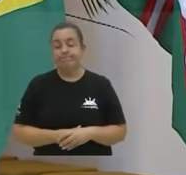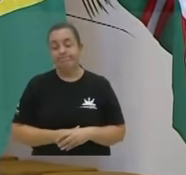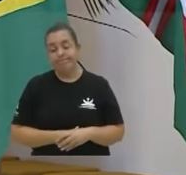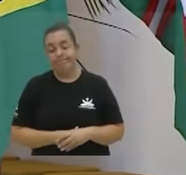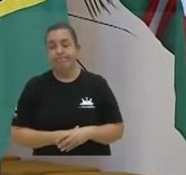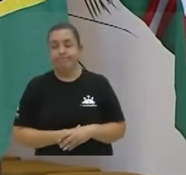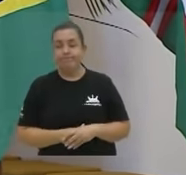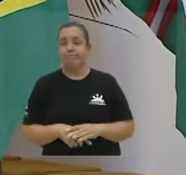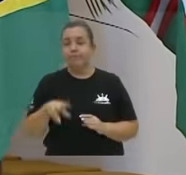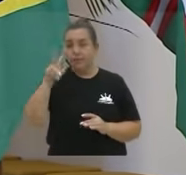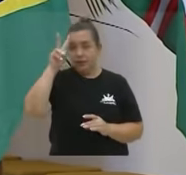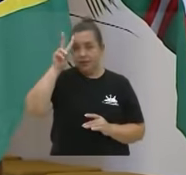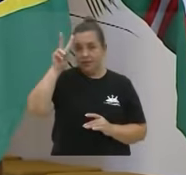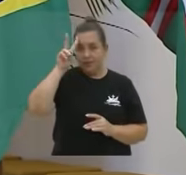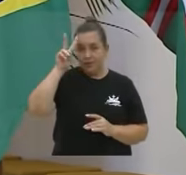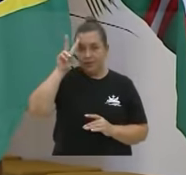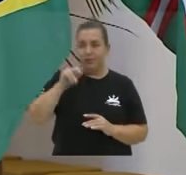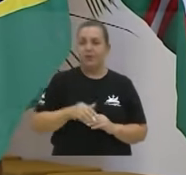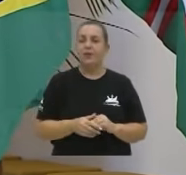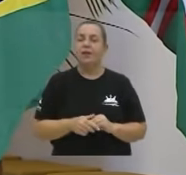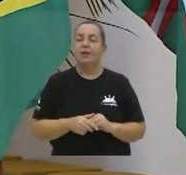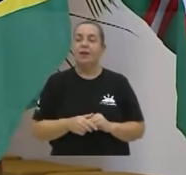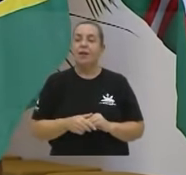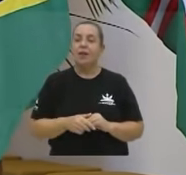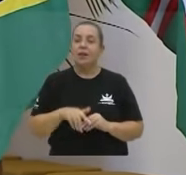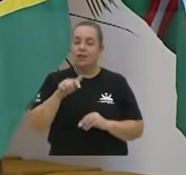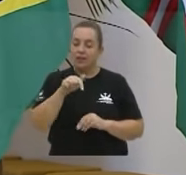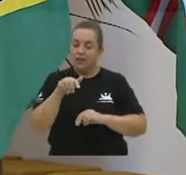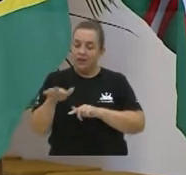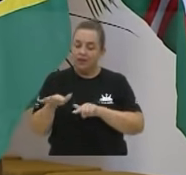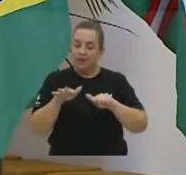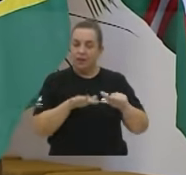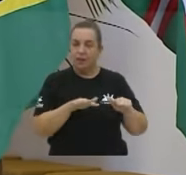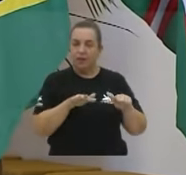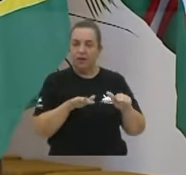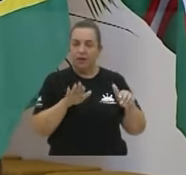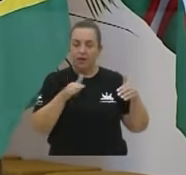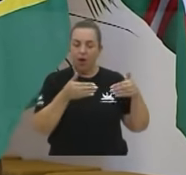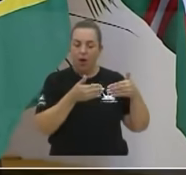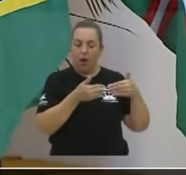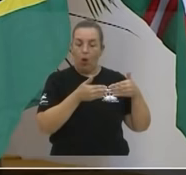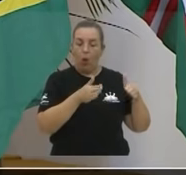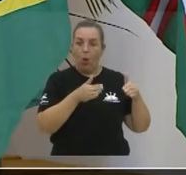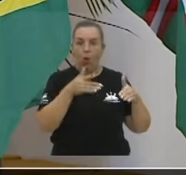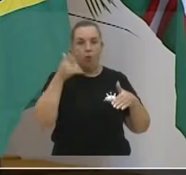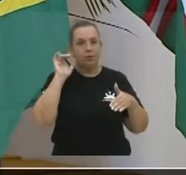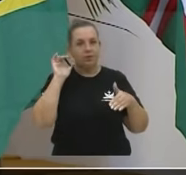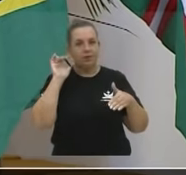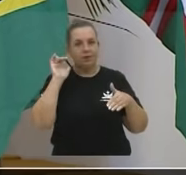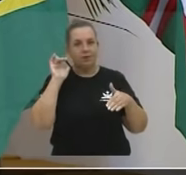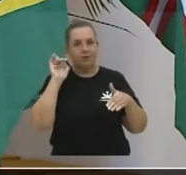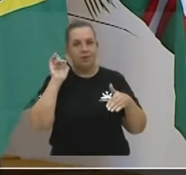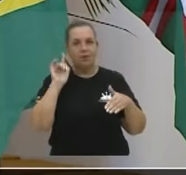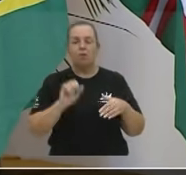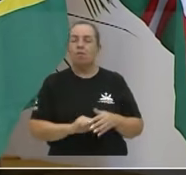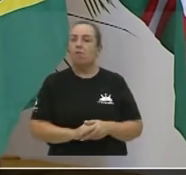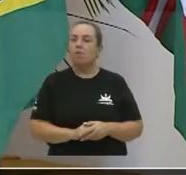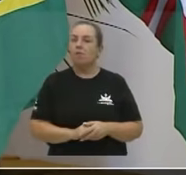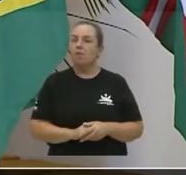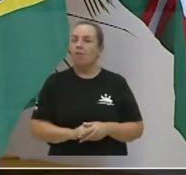Na segunda-feira de uma semana que se abriu ontem, na